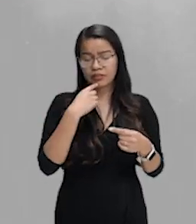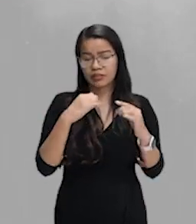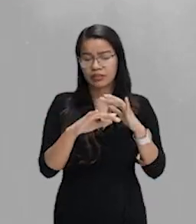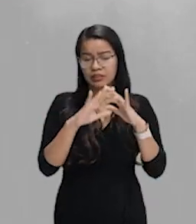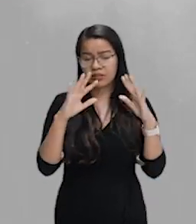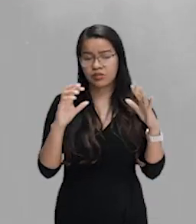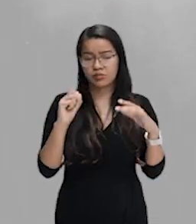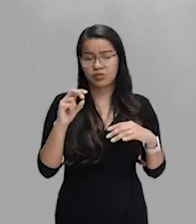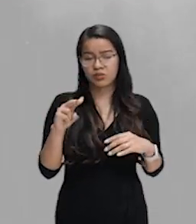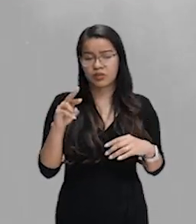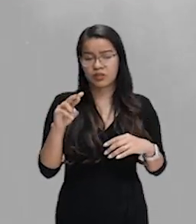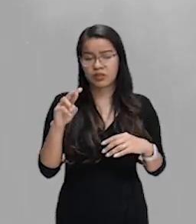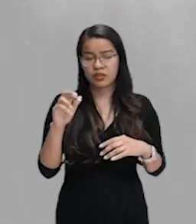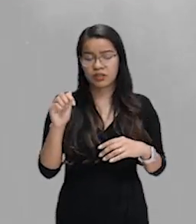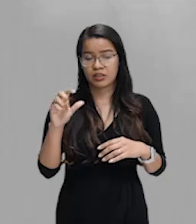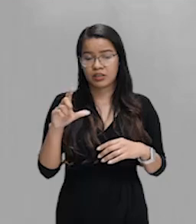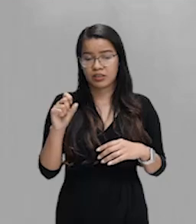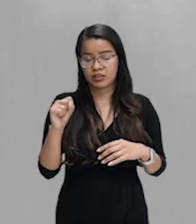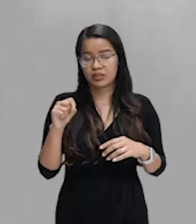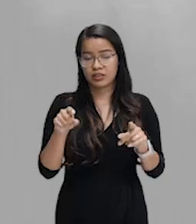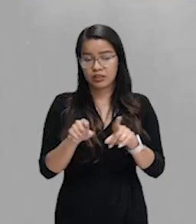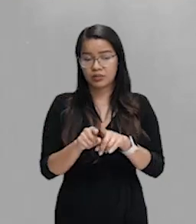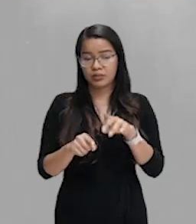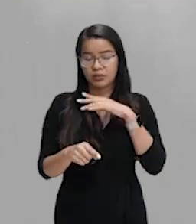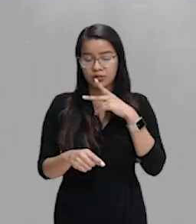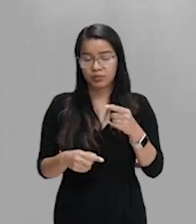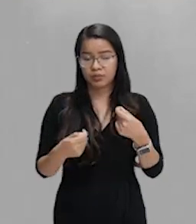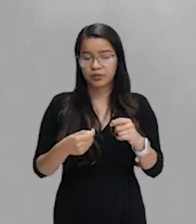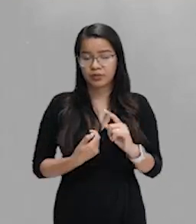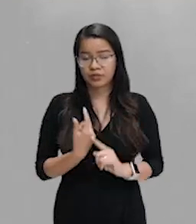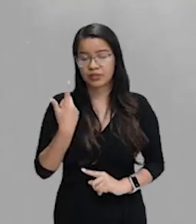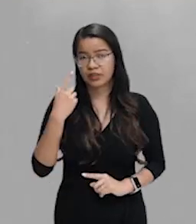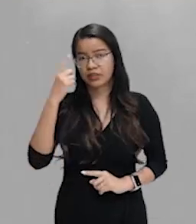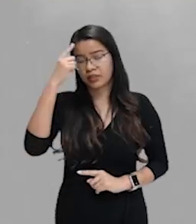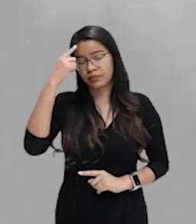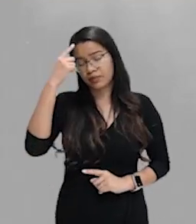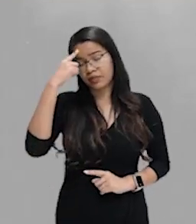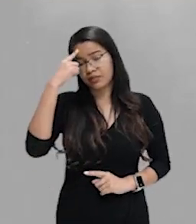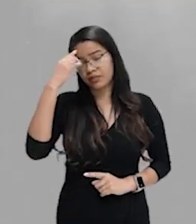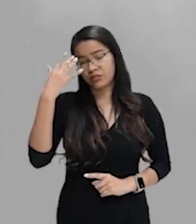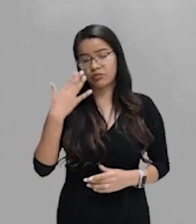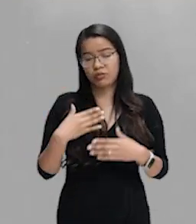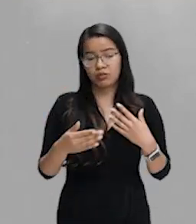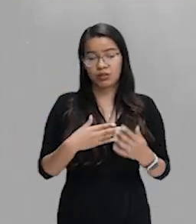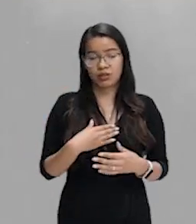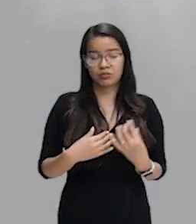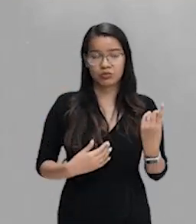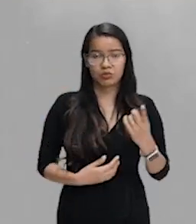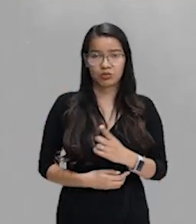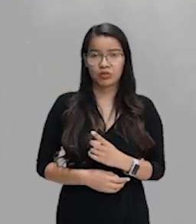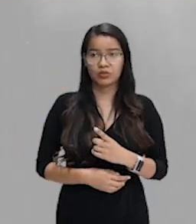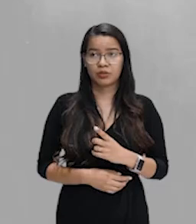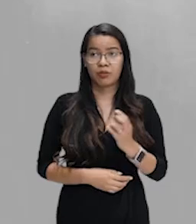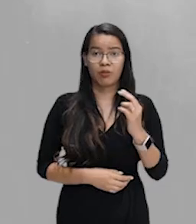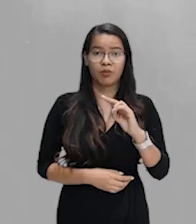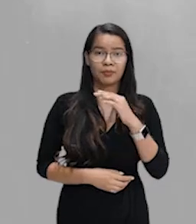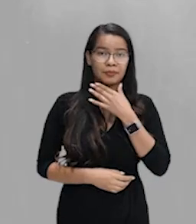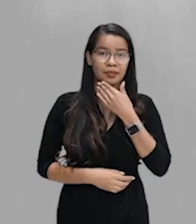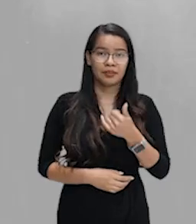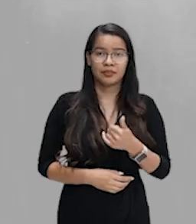literalmente surreais e monstruosas, que poderiam sair perfeitamente da cabeça de qualquer um de nós. Ou